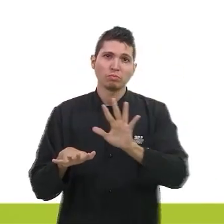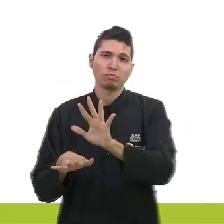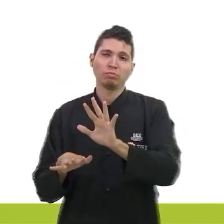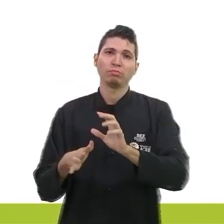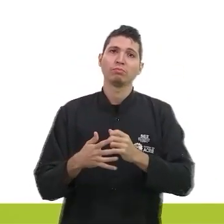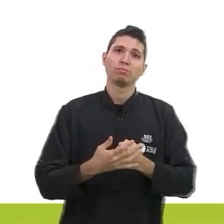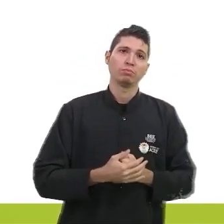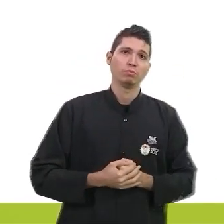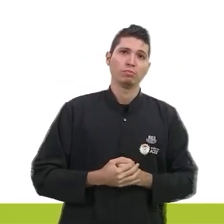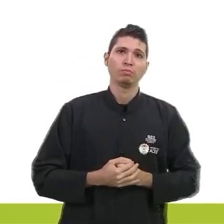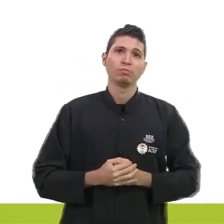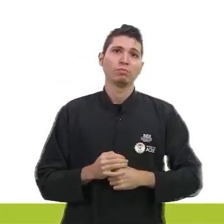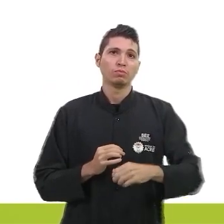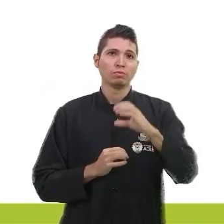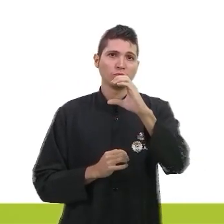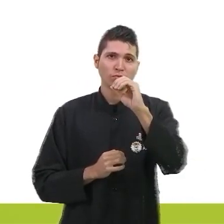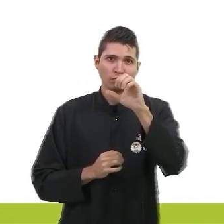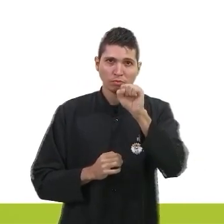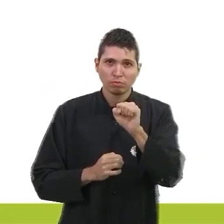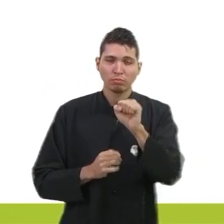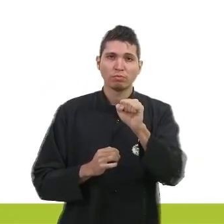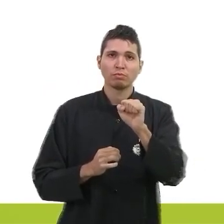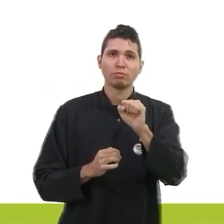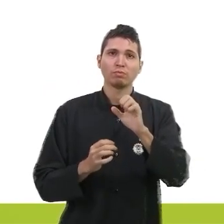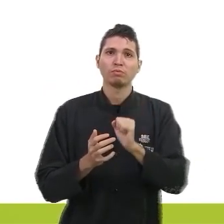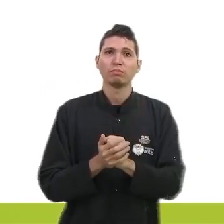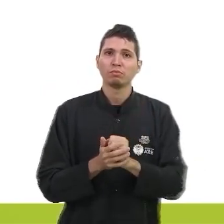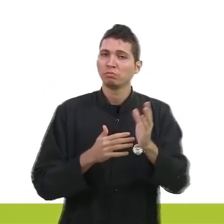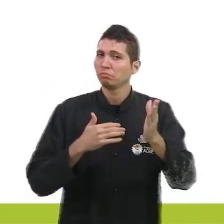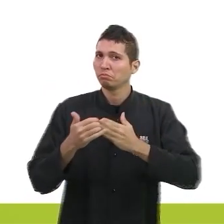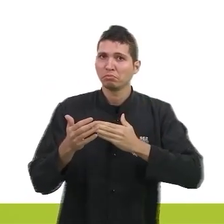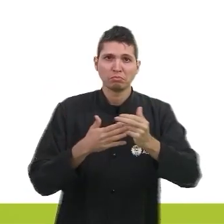Relembrando, o cosseno de qualquer arco